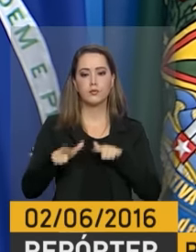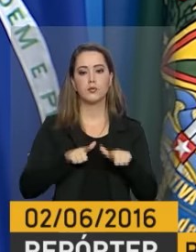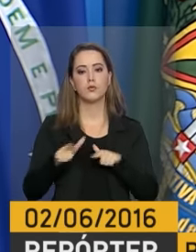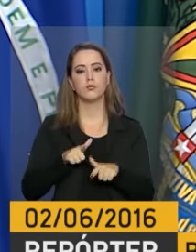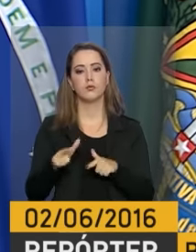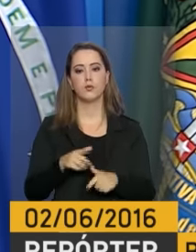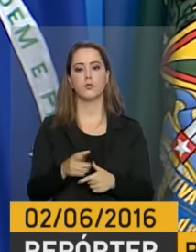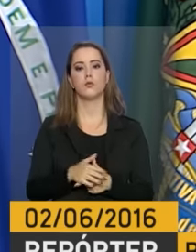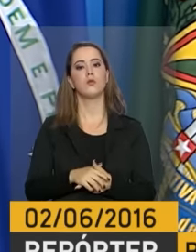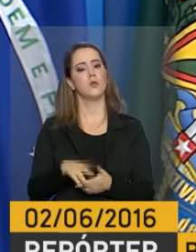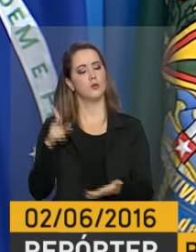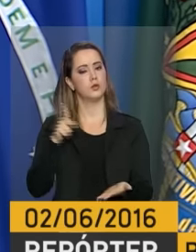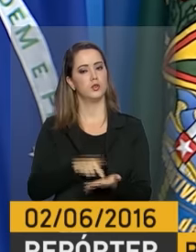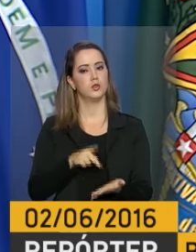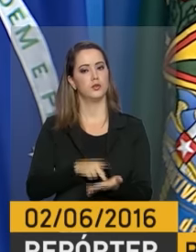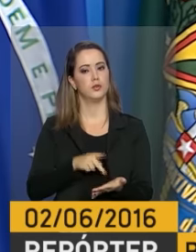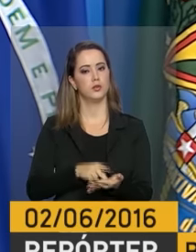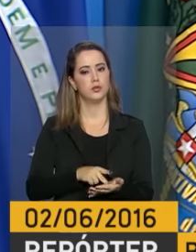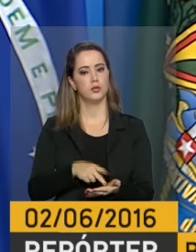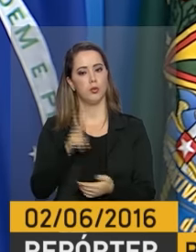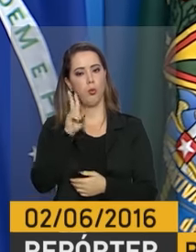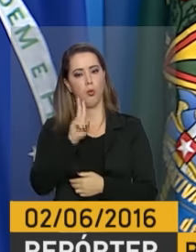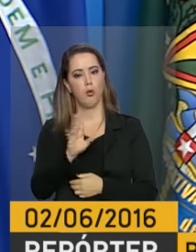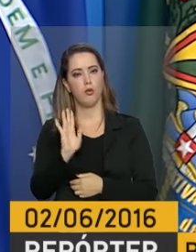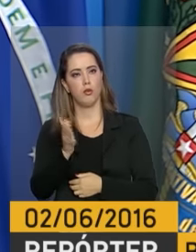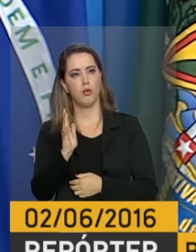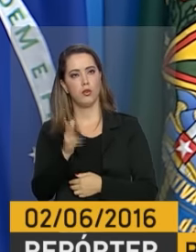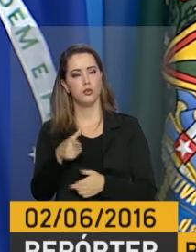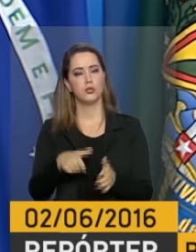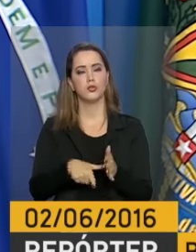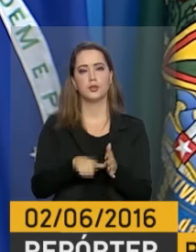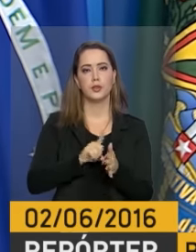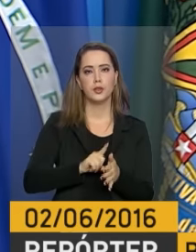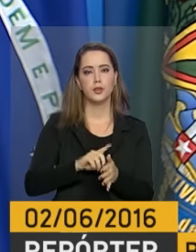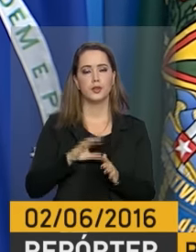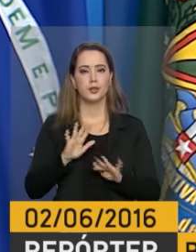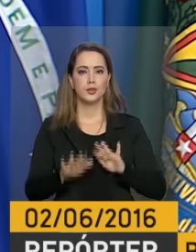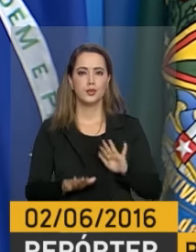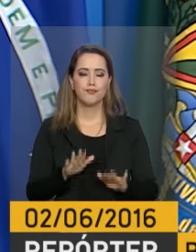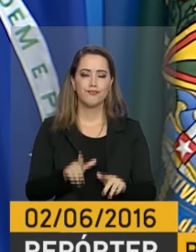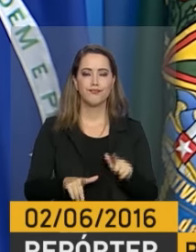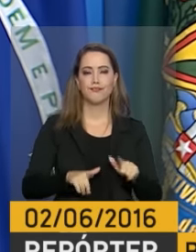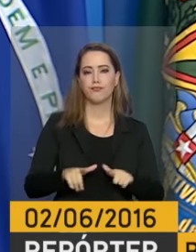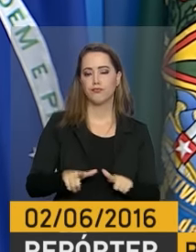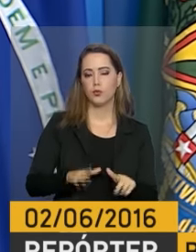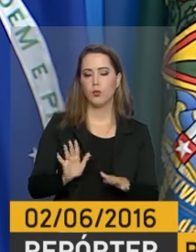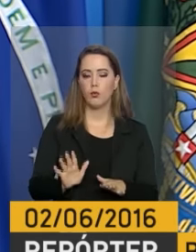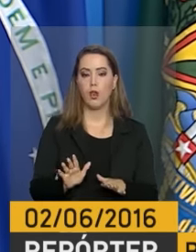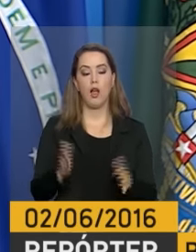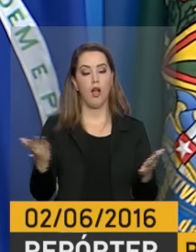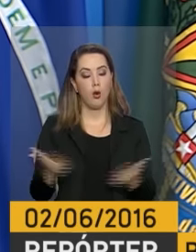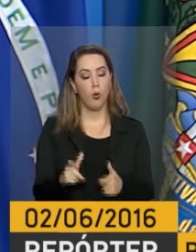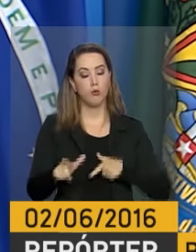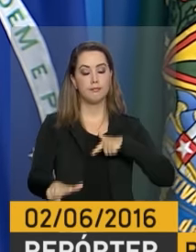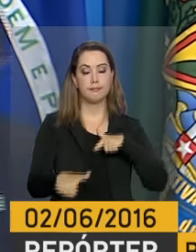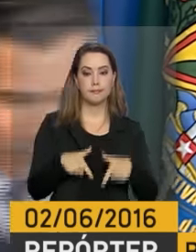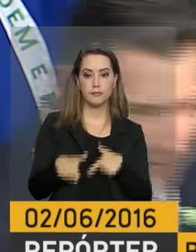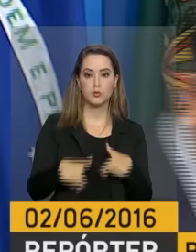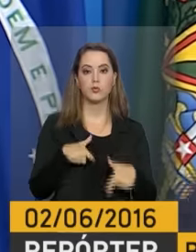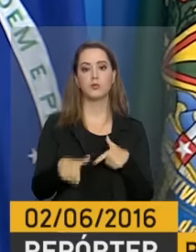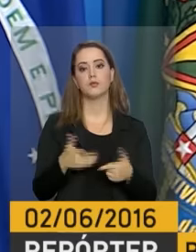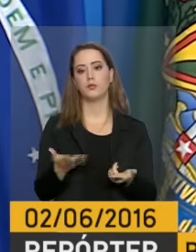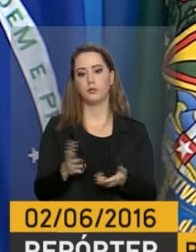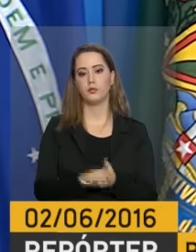não ocorre há muito tempo. Houve uma paralisação dos trabalhos, pelas mais variadas